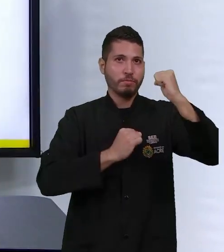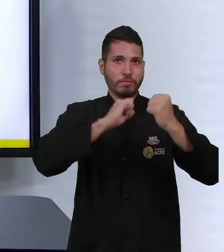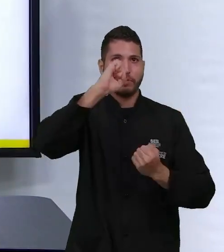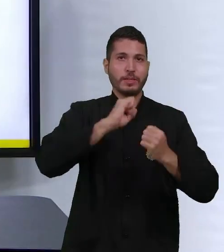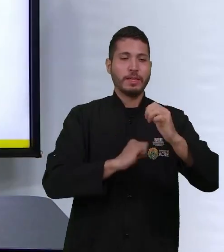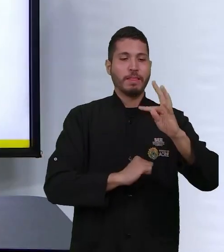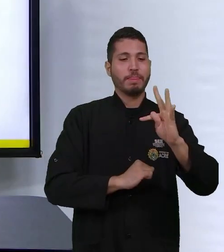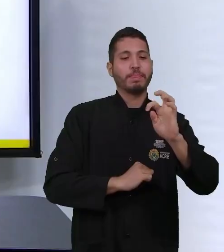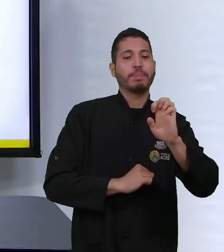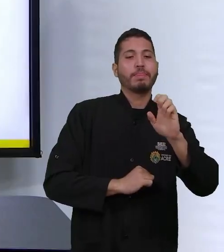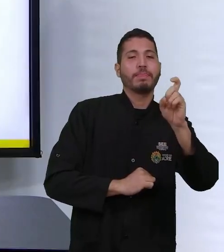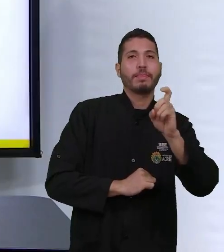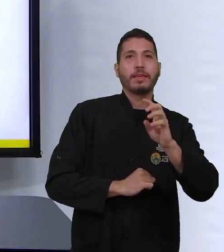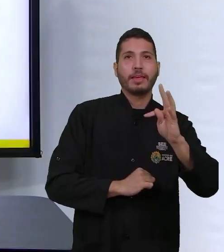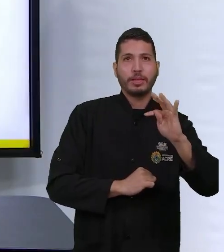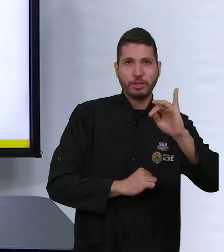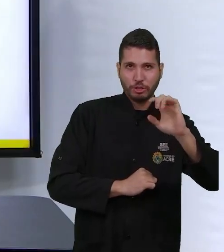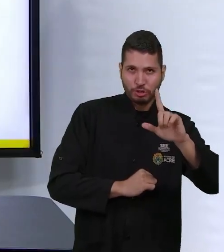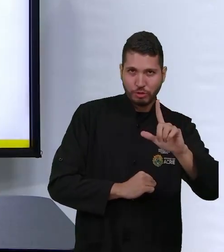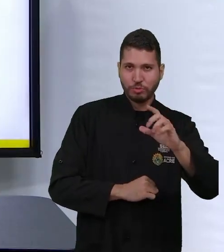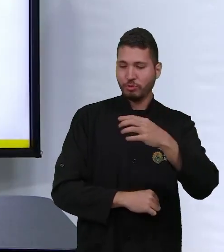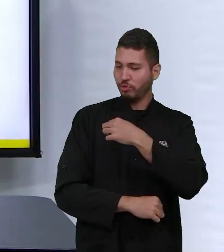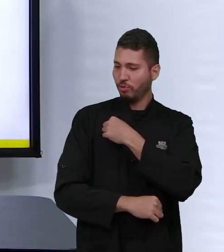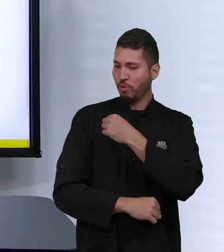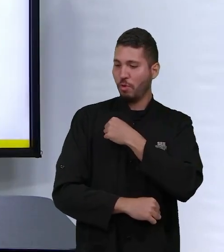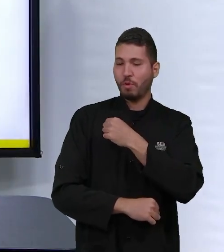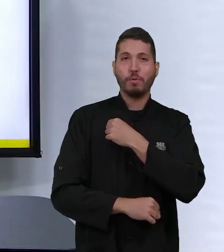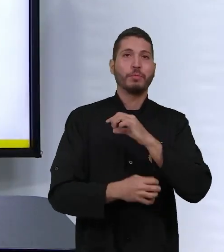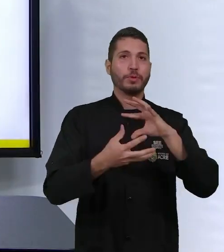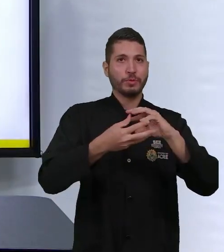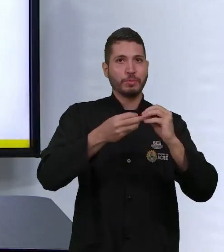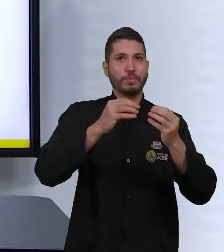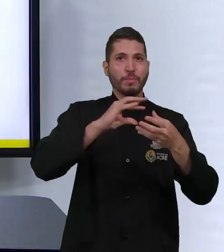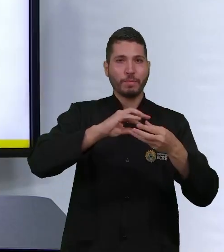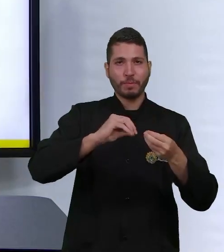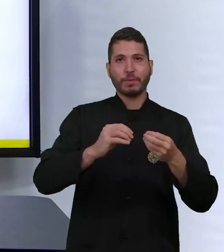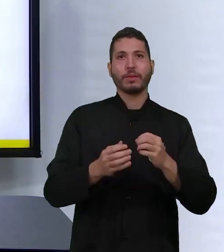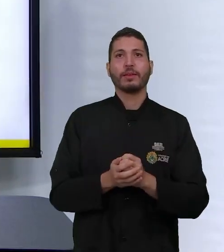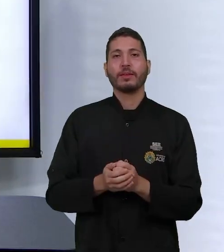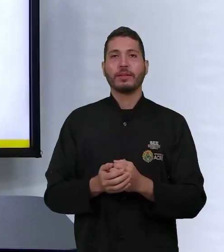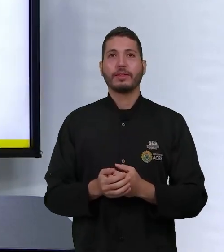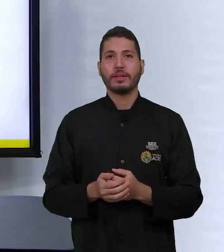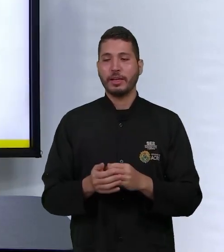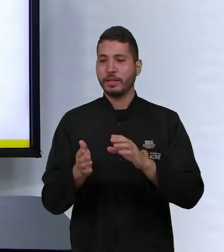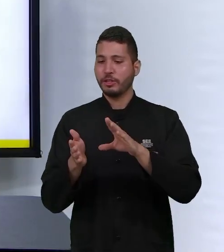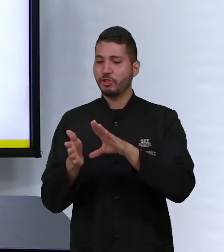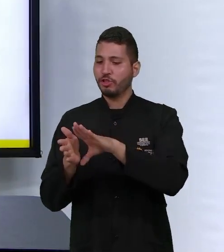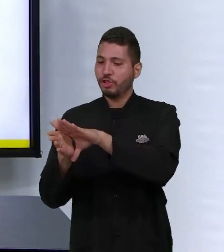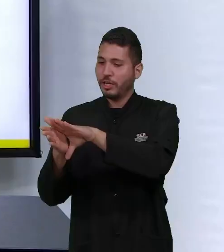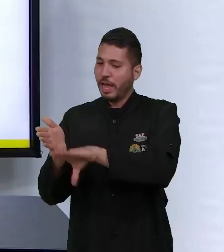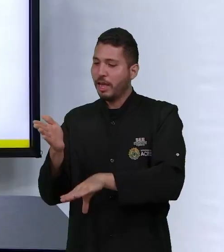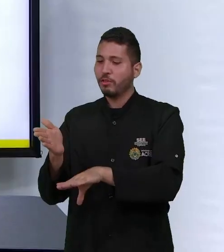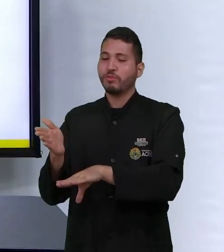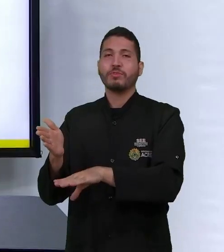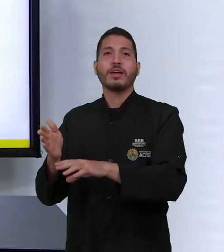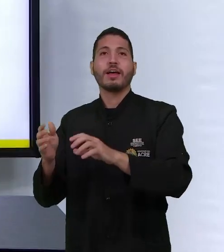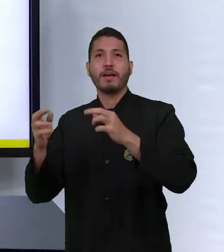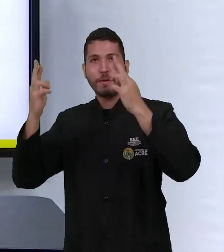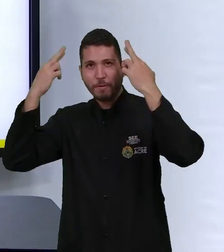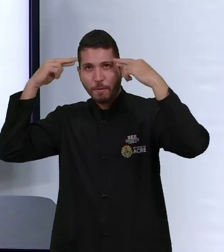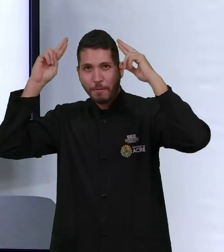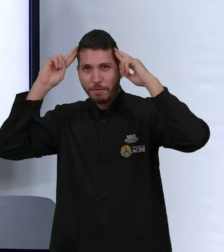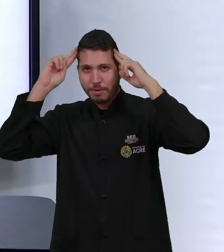de roupas. Mas ninguém plantava algodão. O algodão era retirado da ovelha, dos carneiros que eram